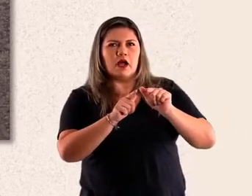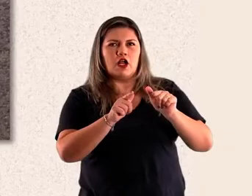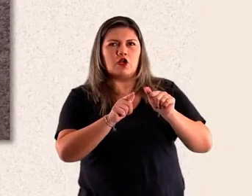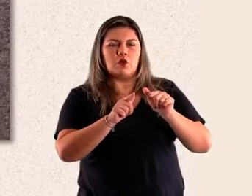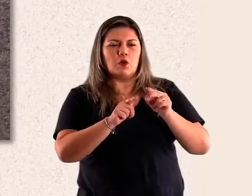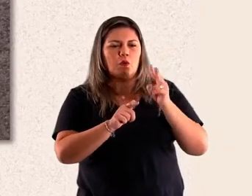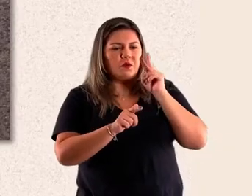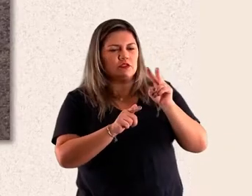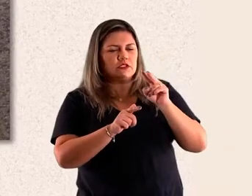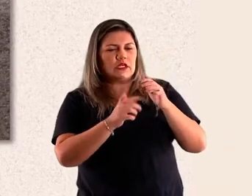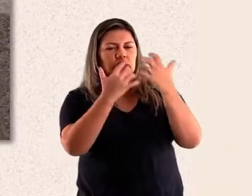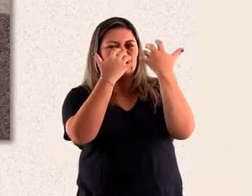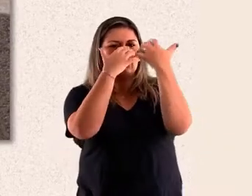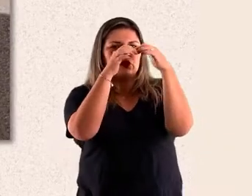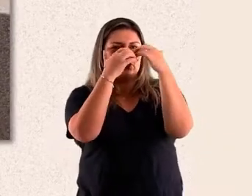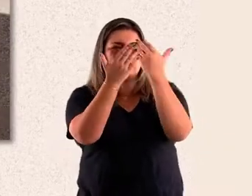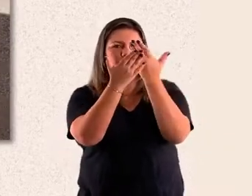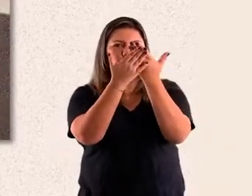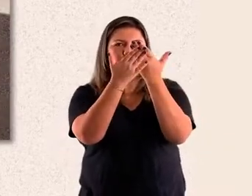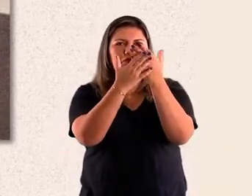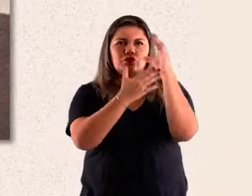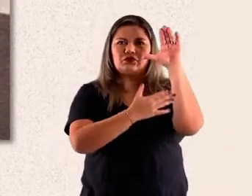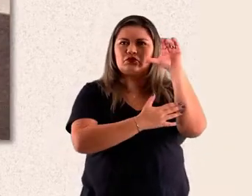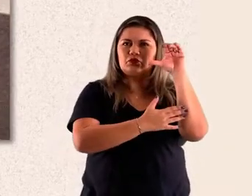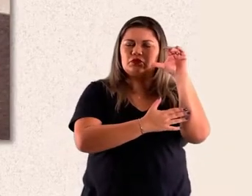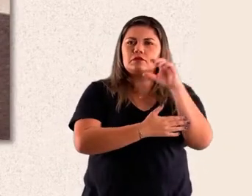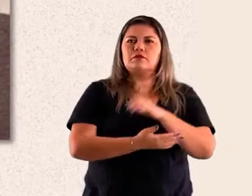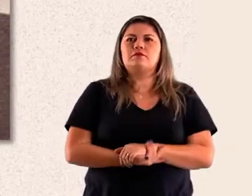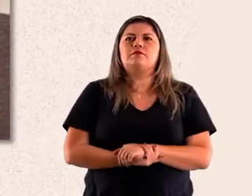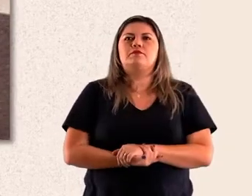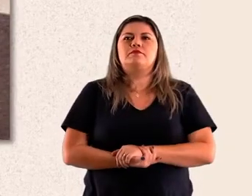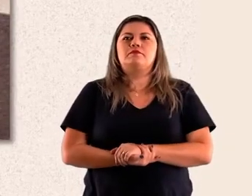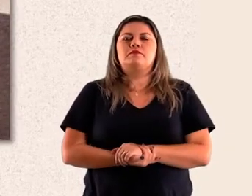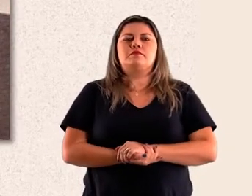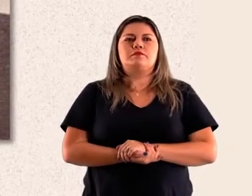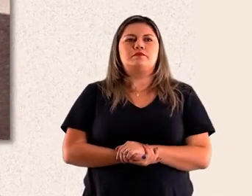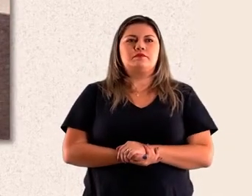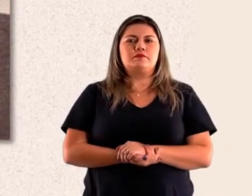tá ligado né